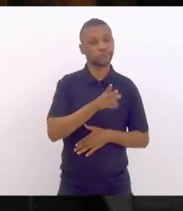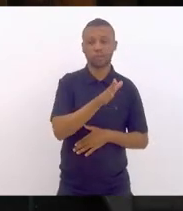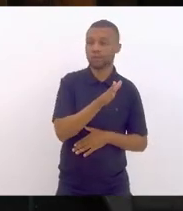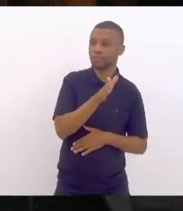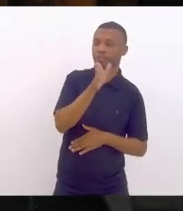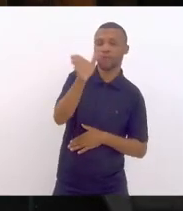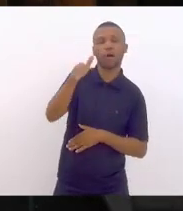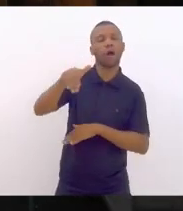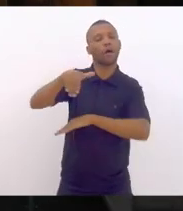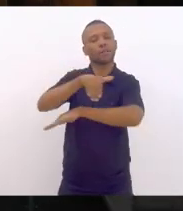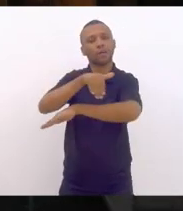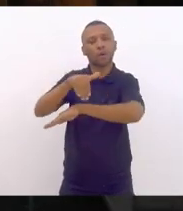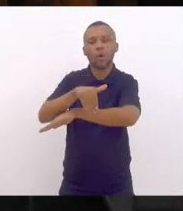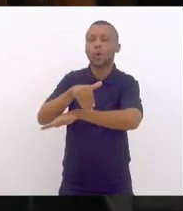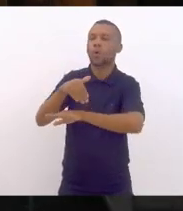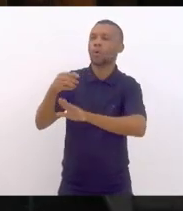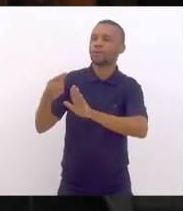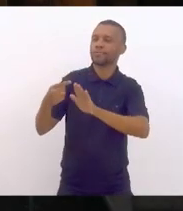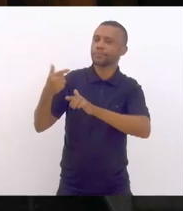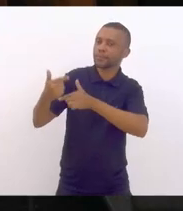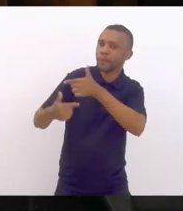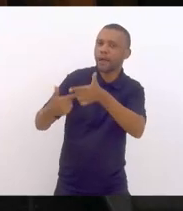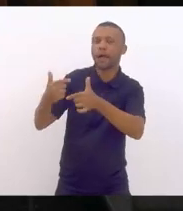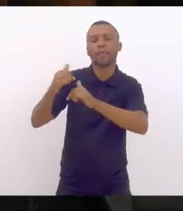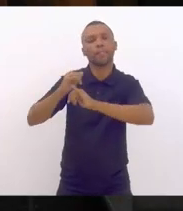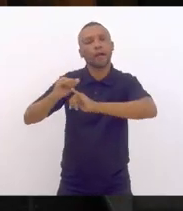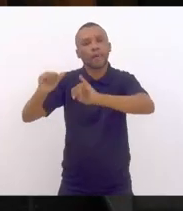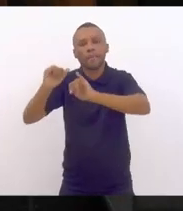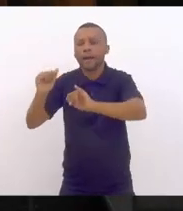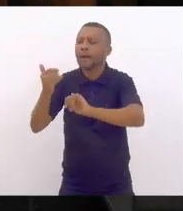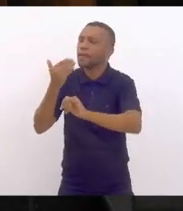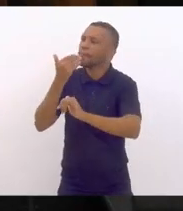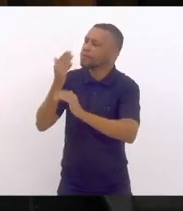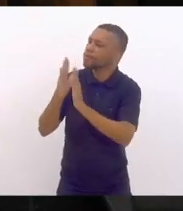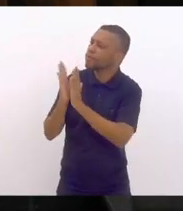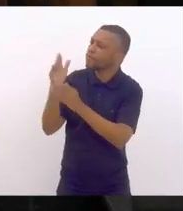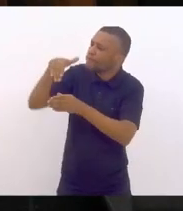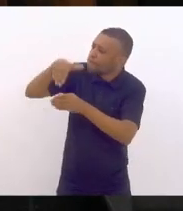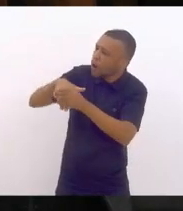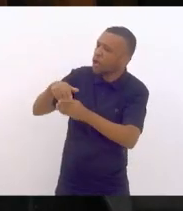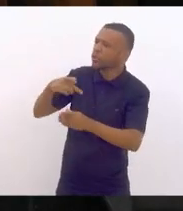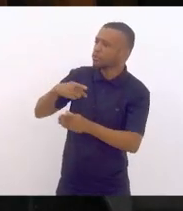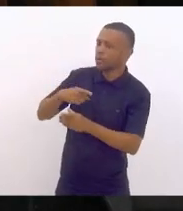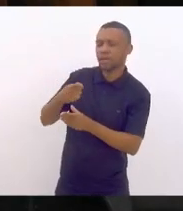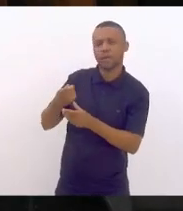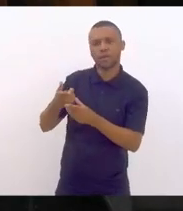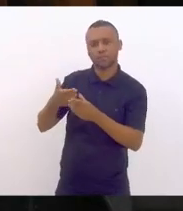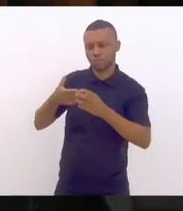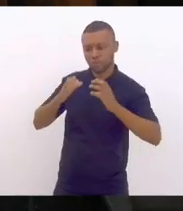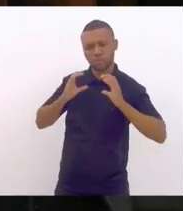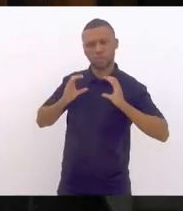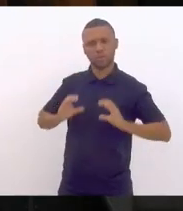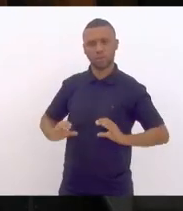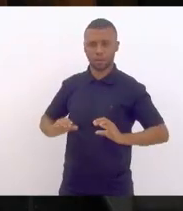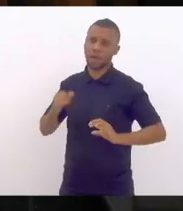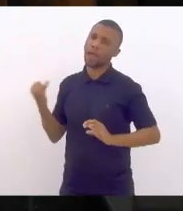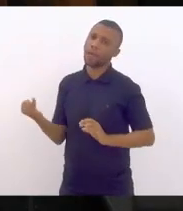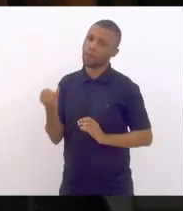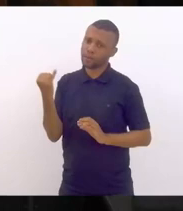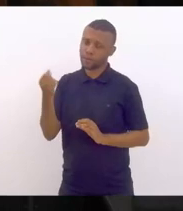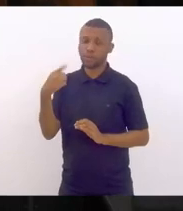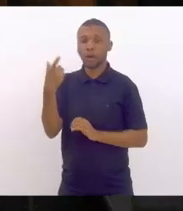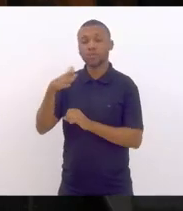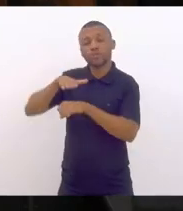fazer campanha pedir voto do cidadão porque acho importante a gente conversar